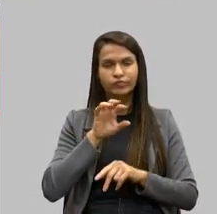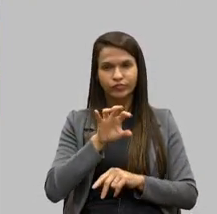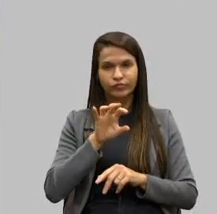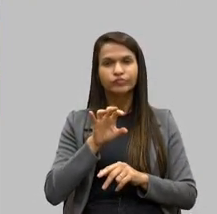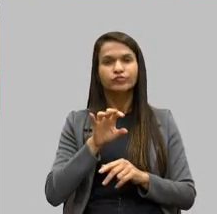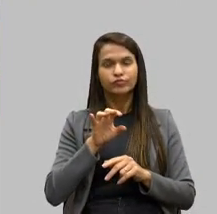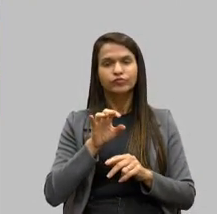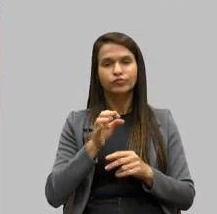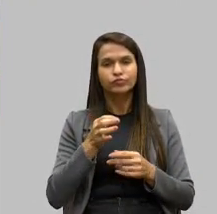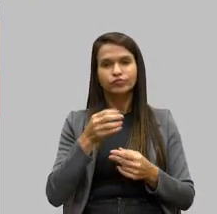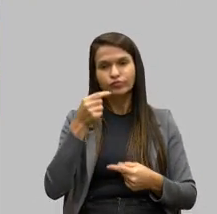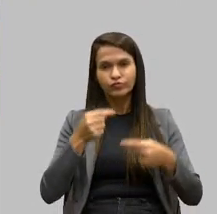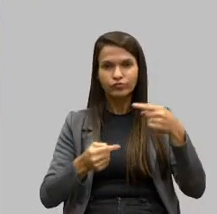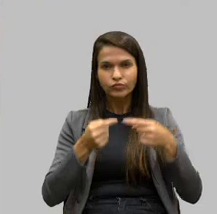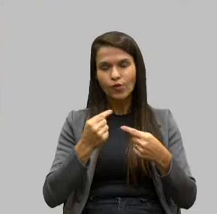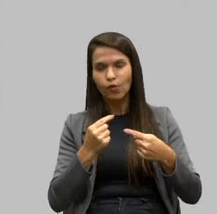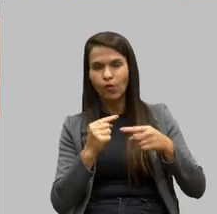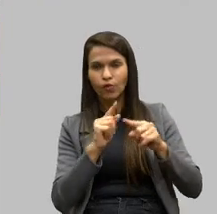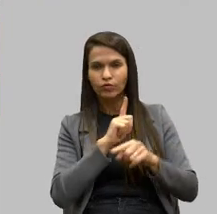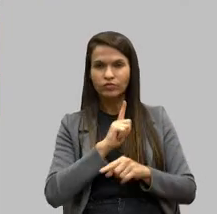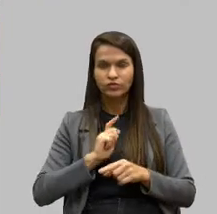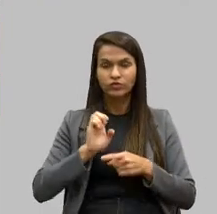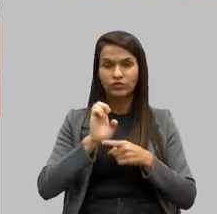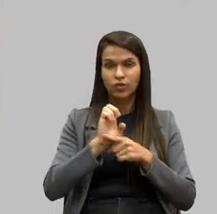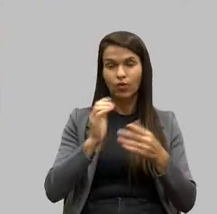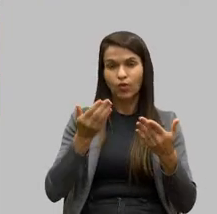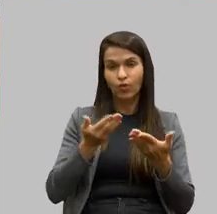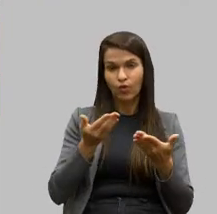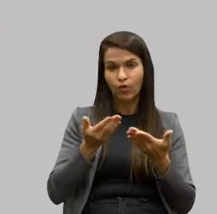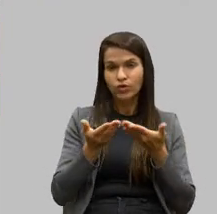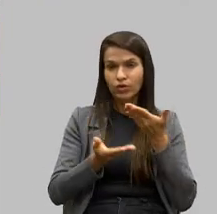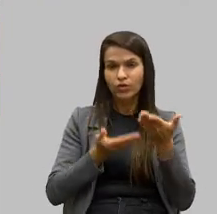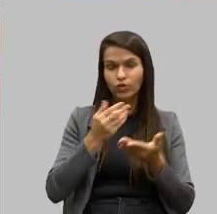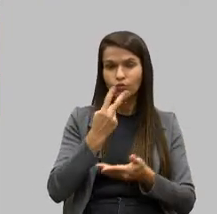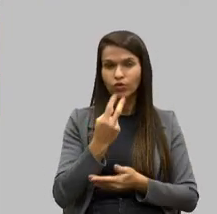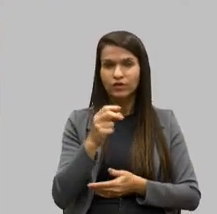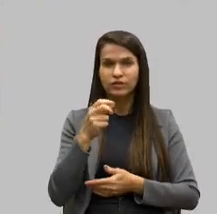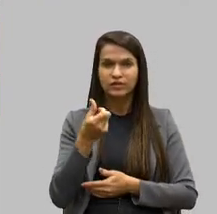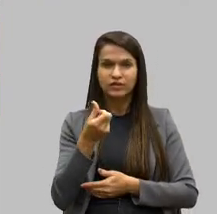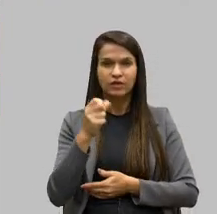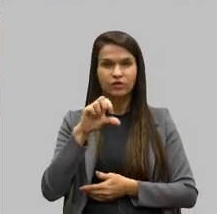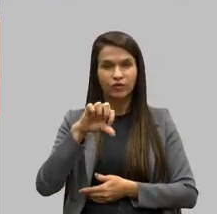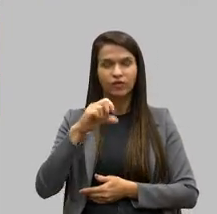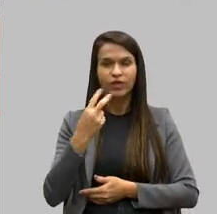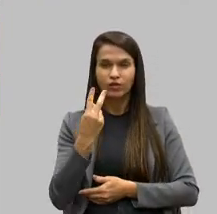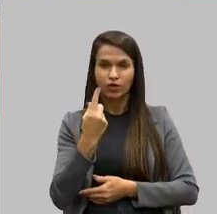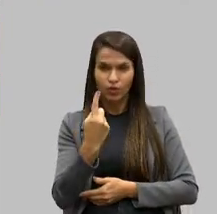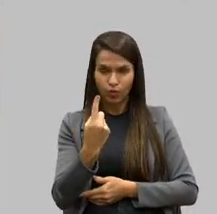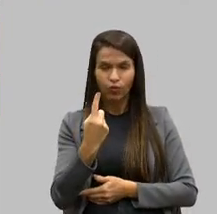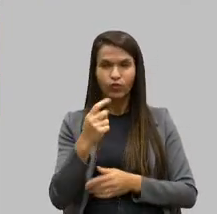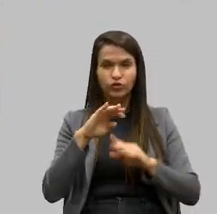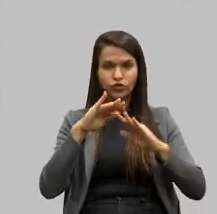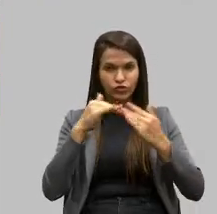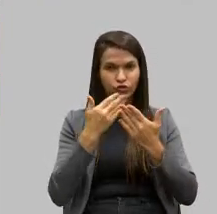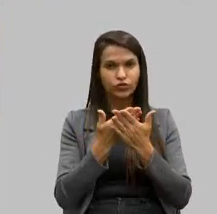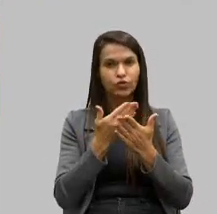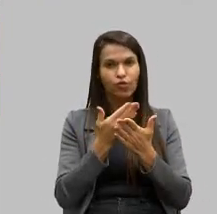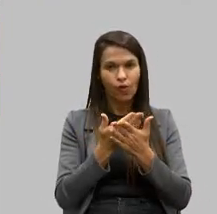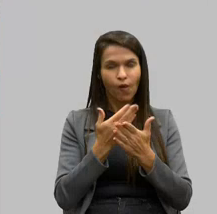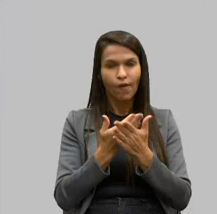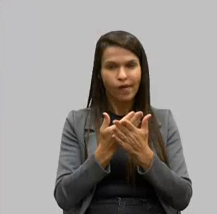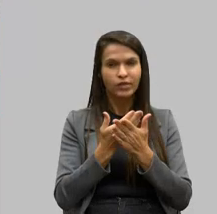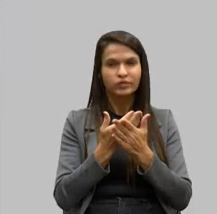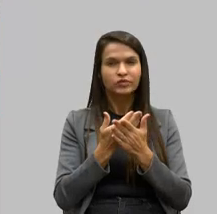inquérito contra o governo do Estado, porque hoje os senhores atendem 2.191 escolas estaduais com a cobertura da resolução